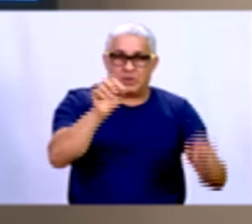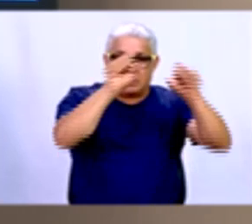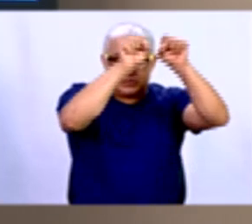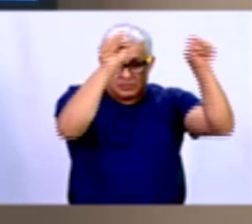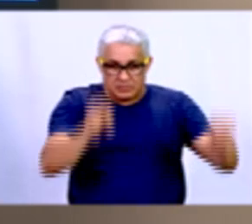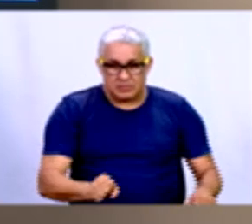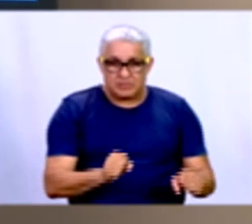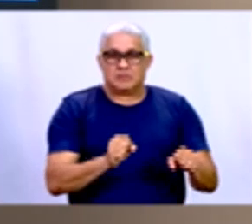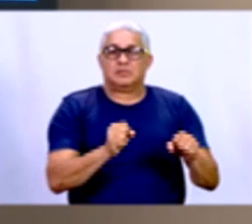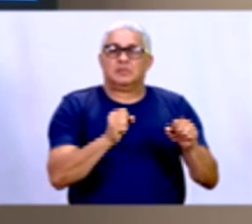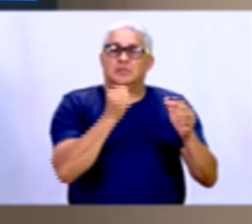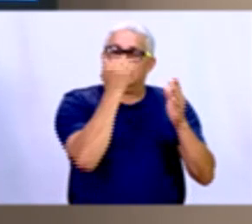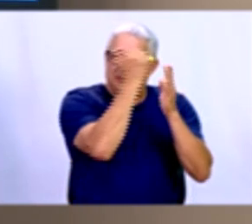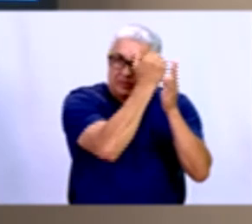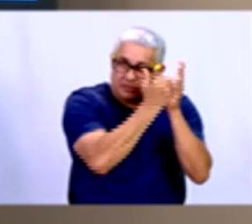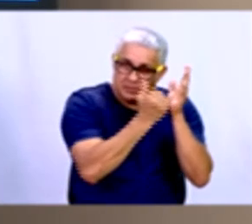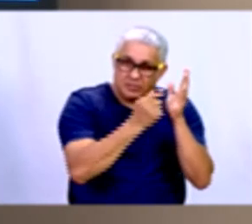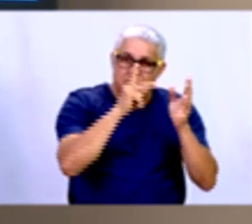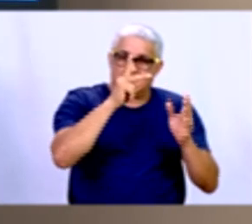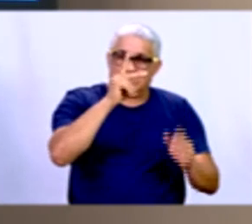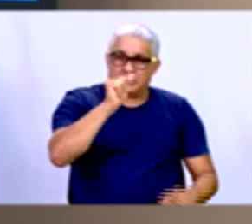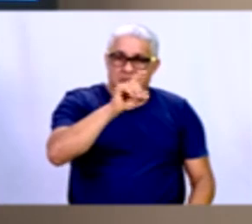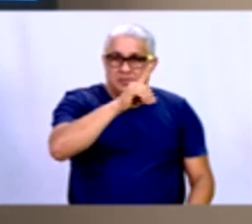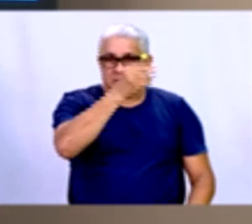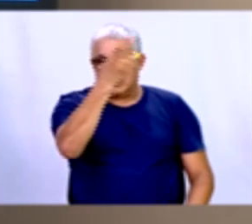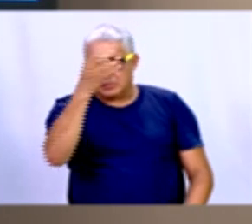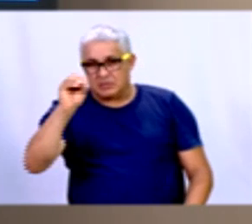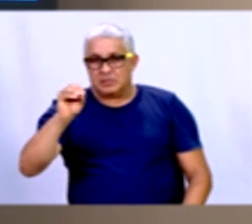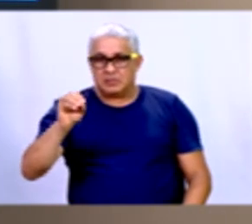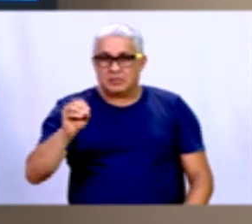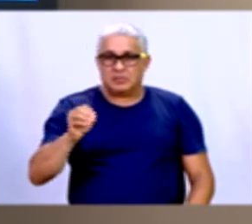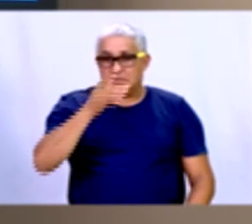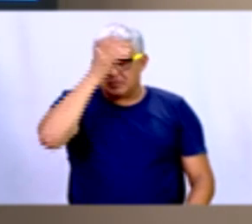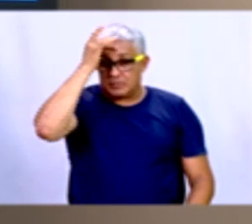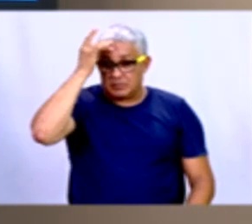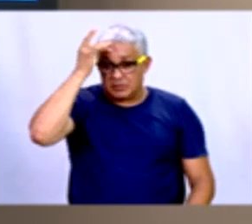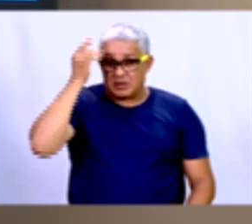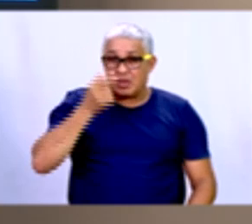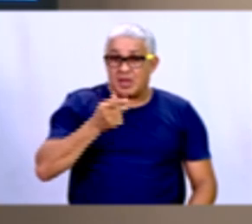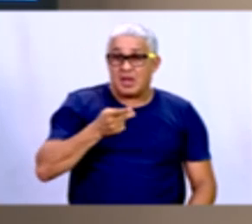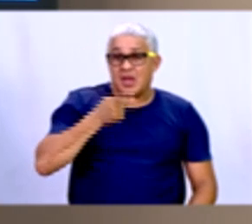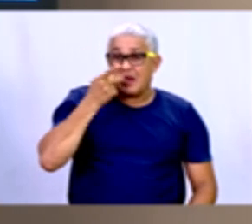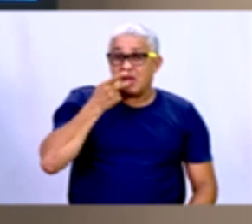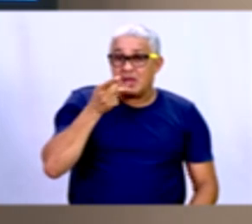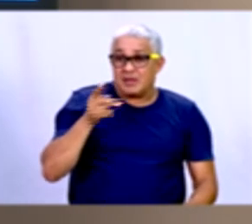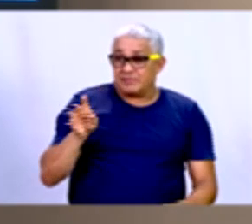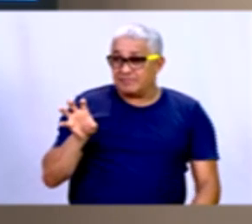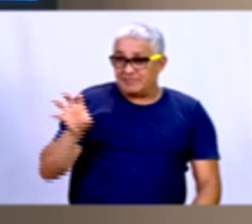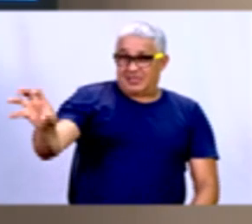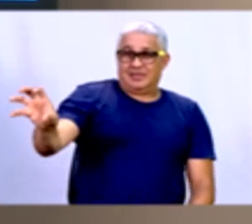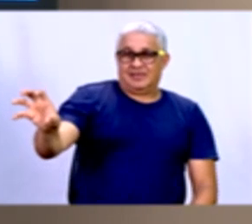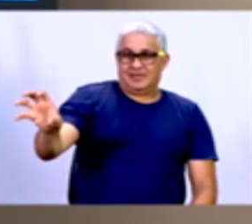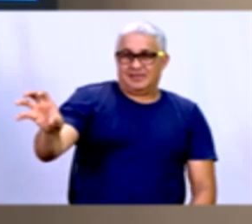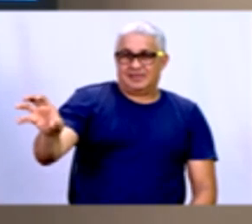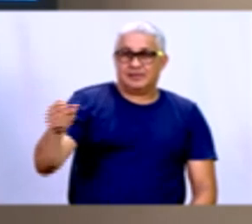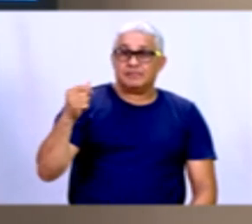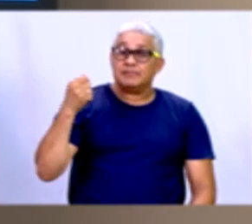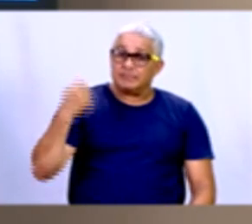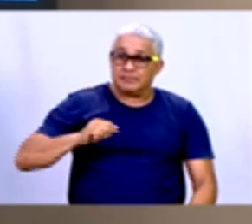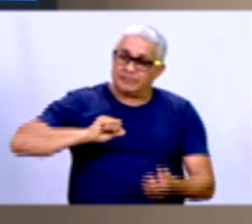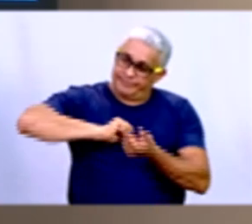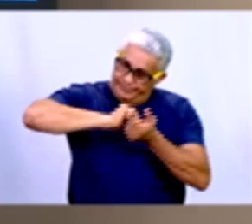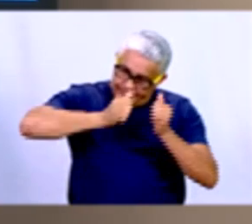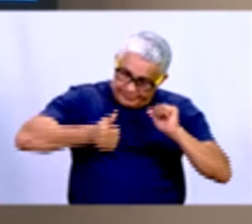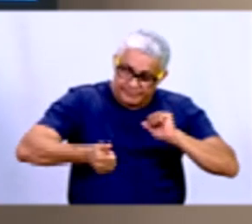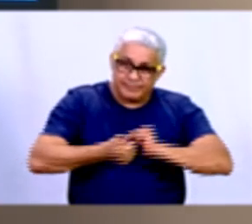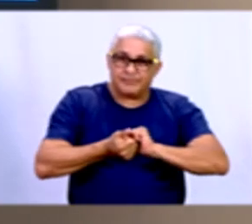desenvolvido, padronizado para pessoas que falavam daquela forma. Então a gente teve que trocar um pouquinho o